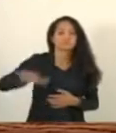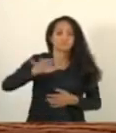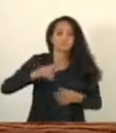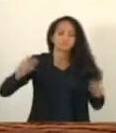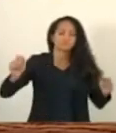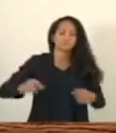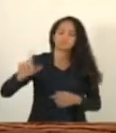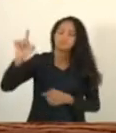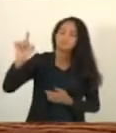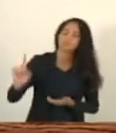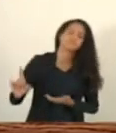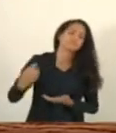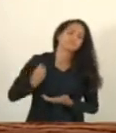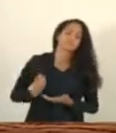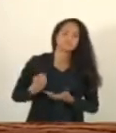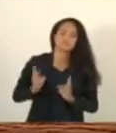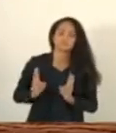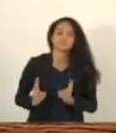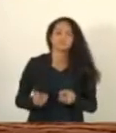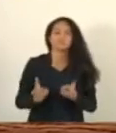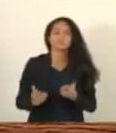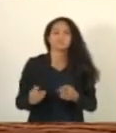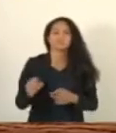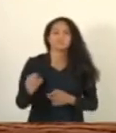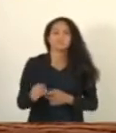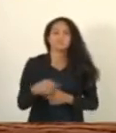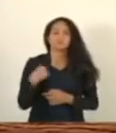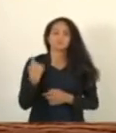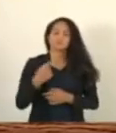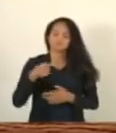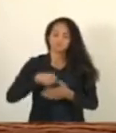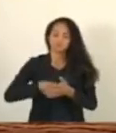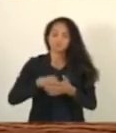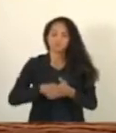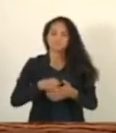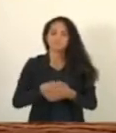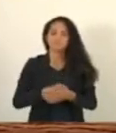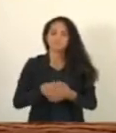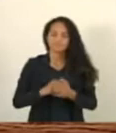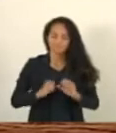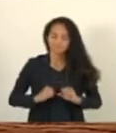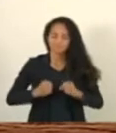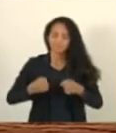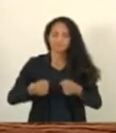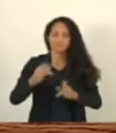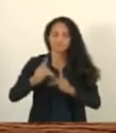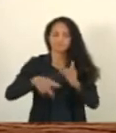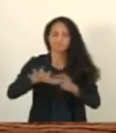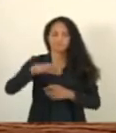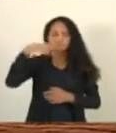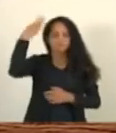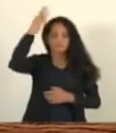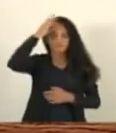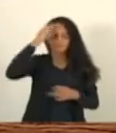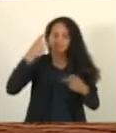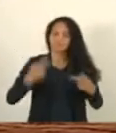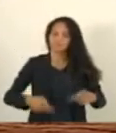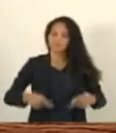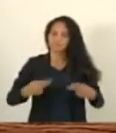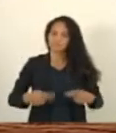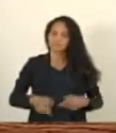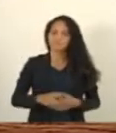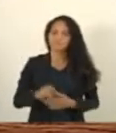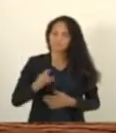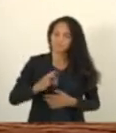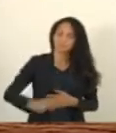tenham direito a sobreviver. Essa é a nossa luta, defender o povo do Espírito Santo, que eles tenham